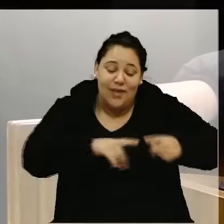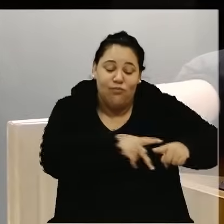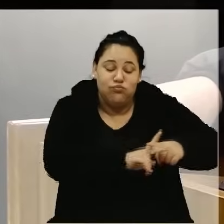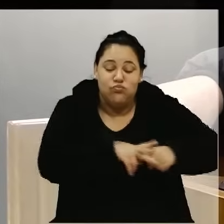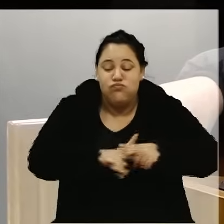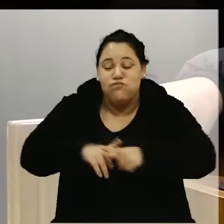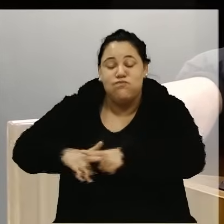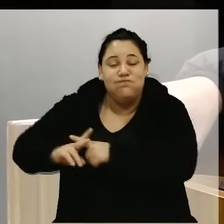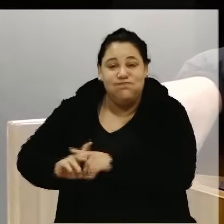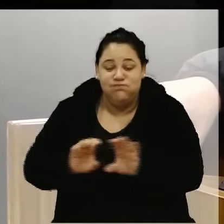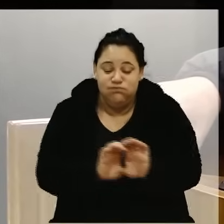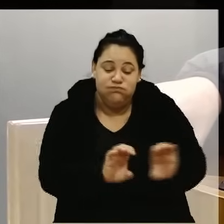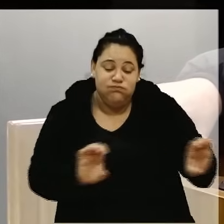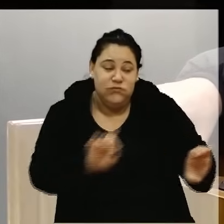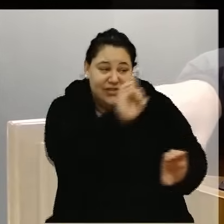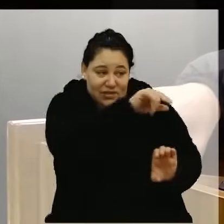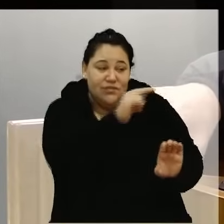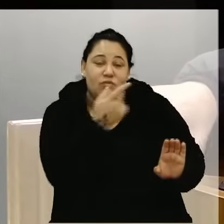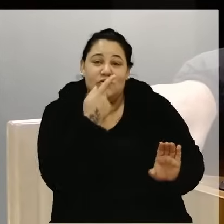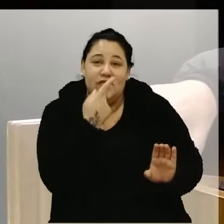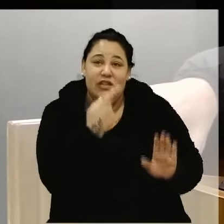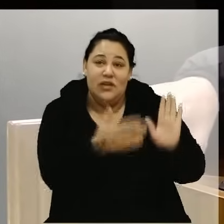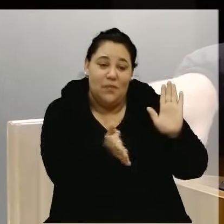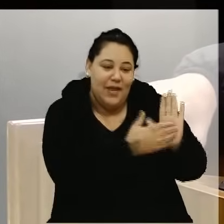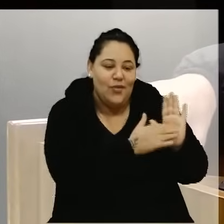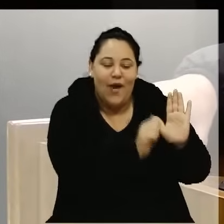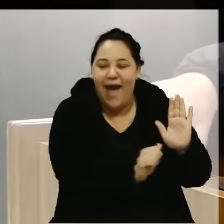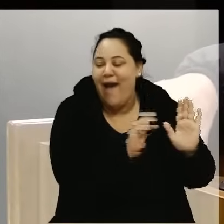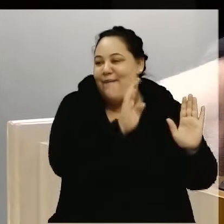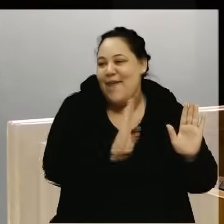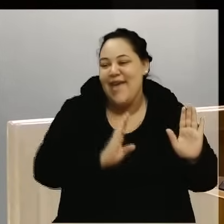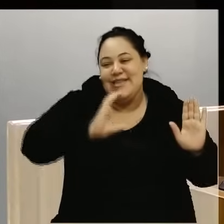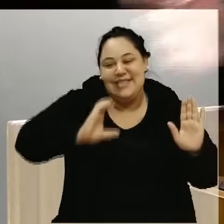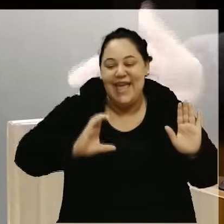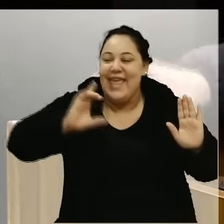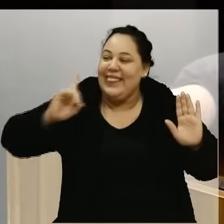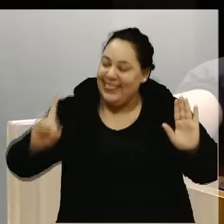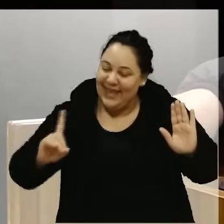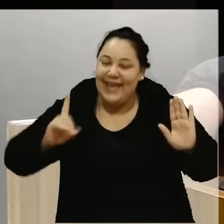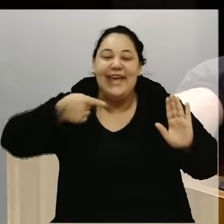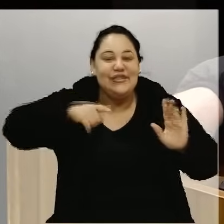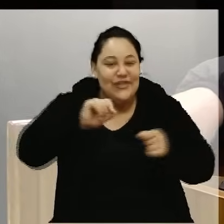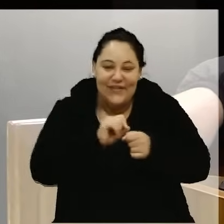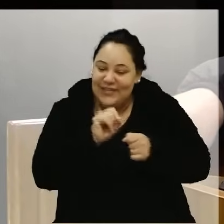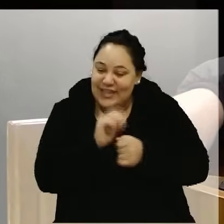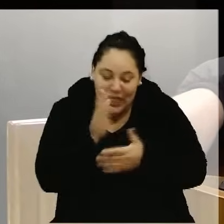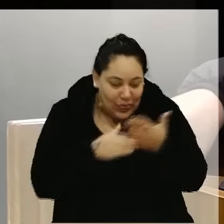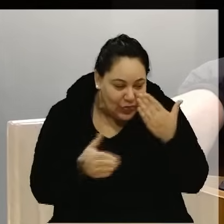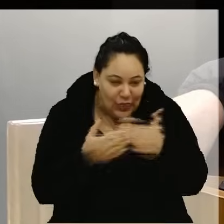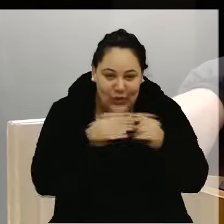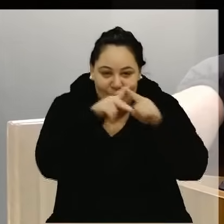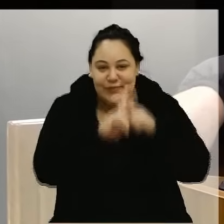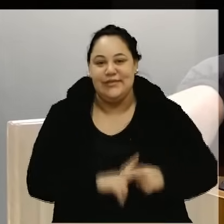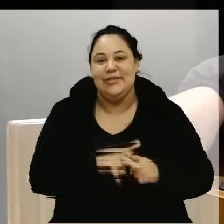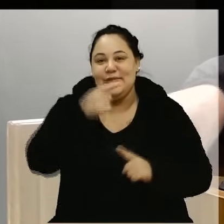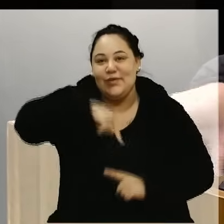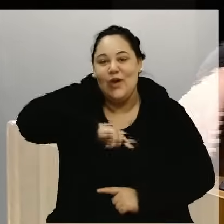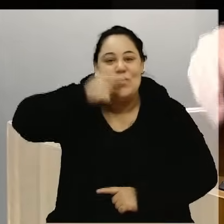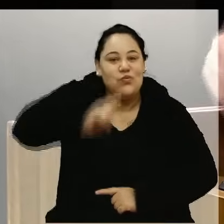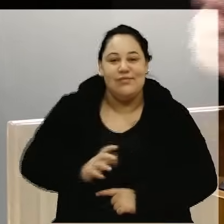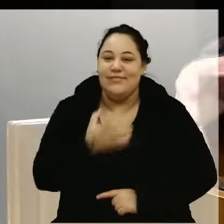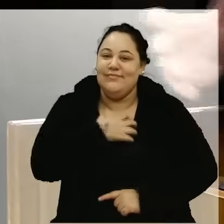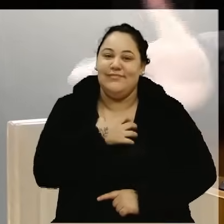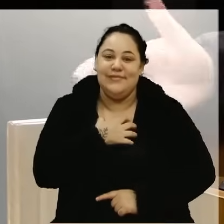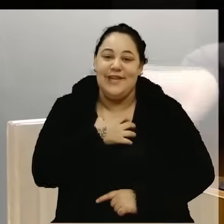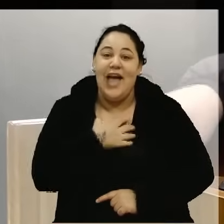pode comentar. Nós temos um plano A, um plano B, um plano C, um plano D, e nós vamos executando de acordo com o que a gente puder. A gente sabe que a